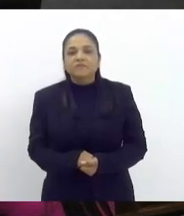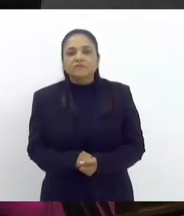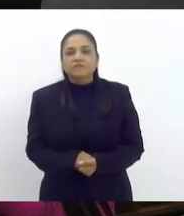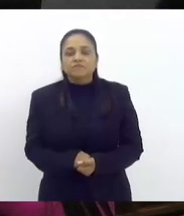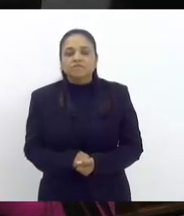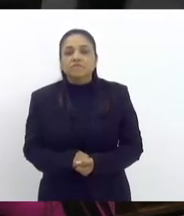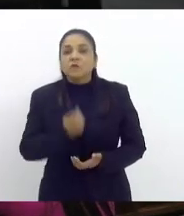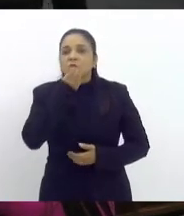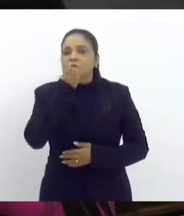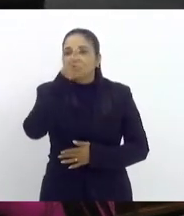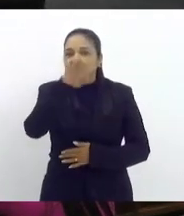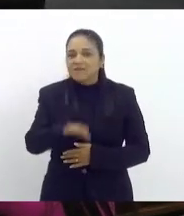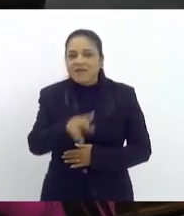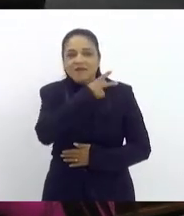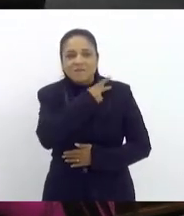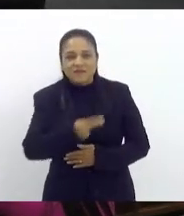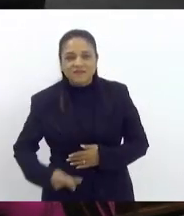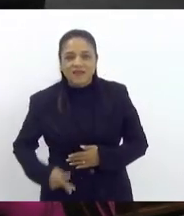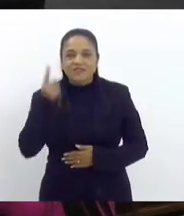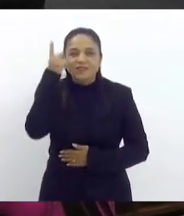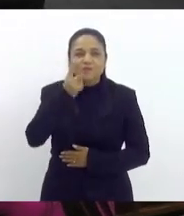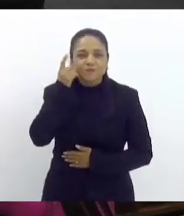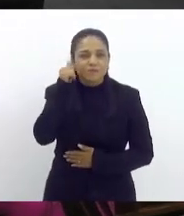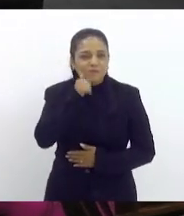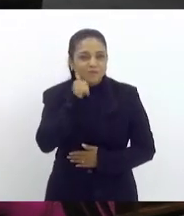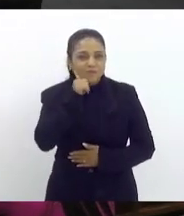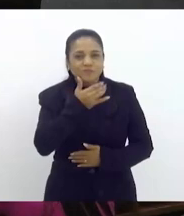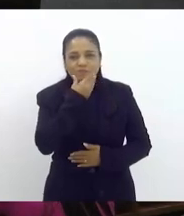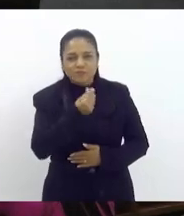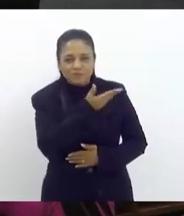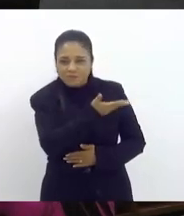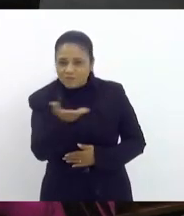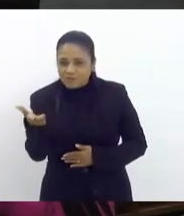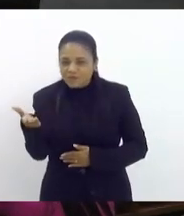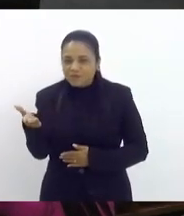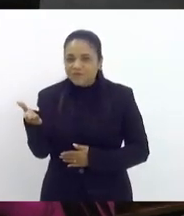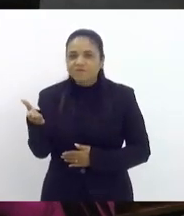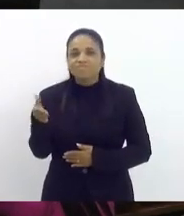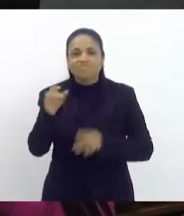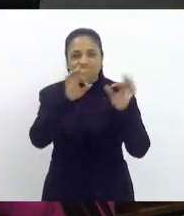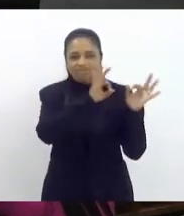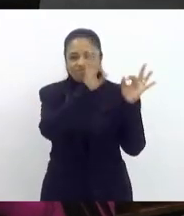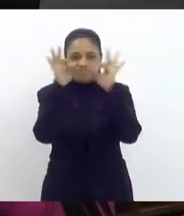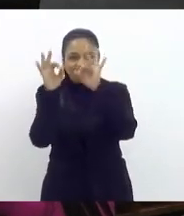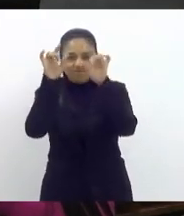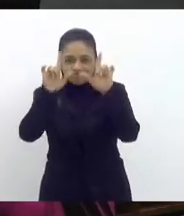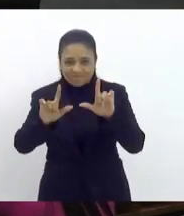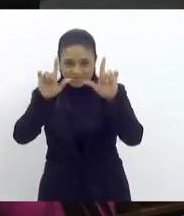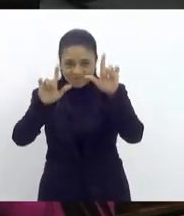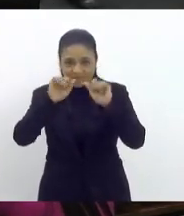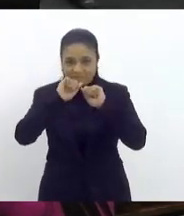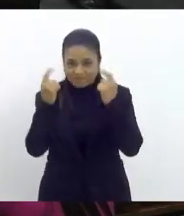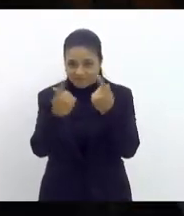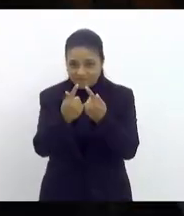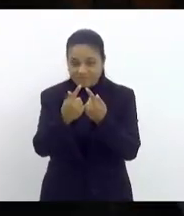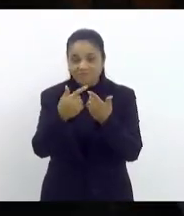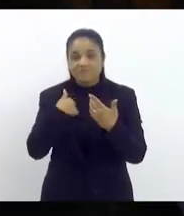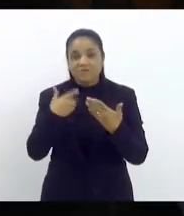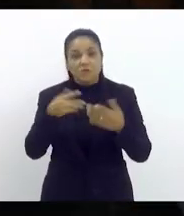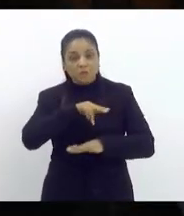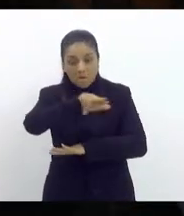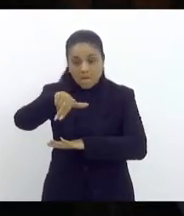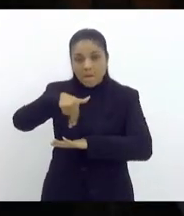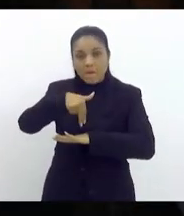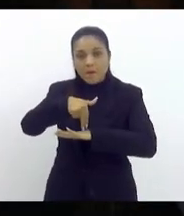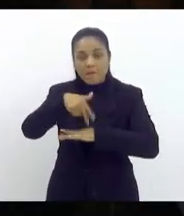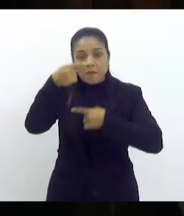boa tarde senhor presidente deputados deputadas todos aqueles que nos assistem na TV Alerje eu venço a tribuna